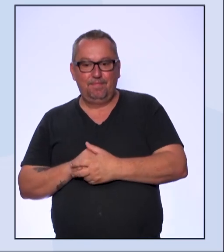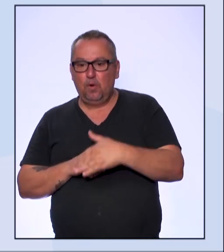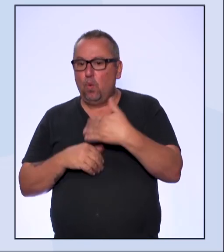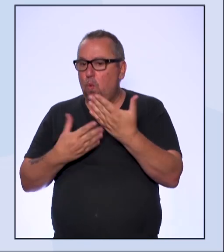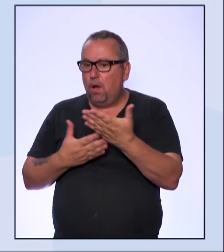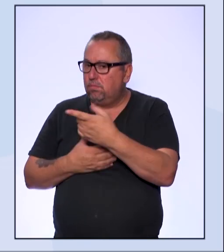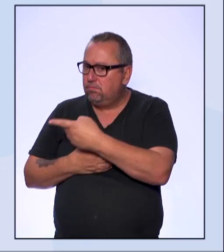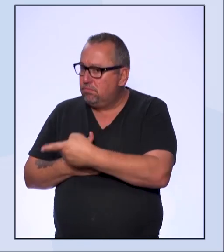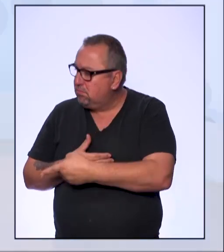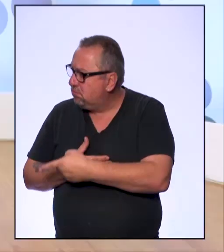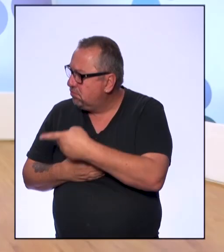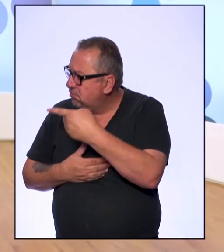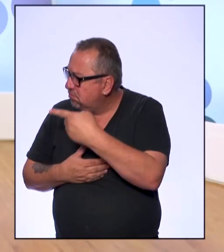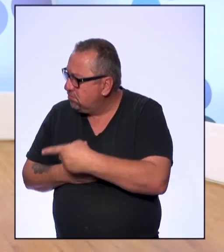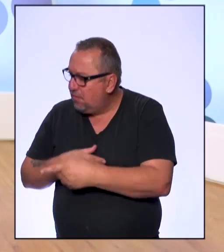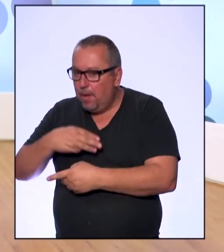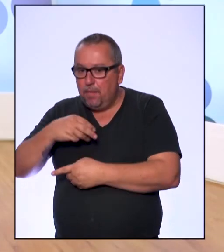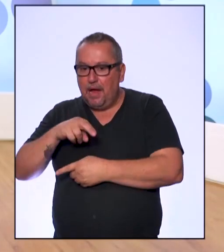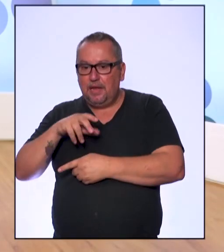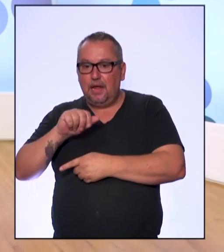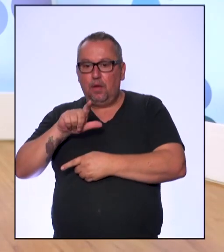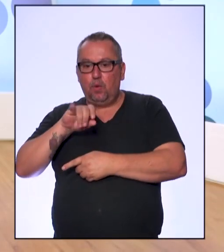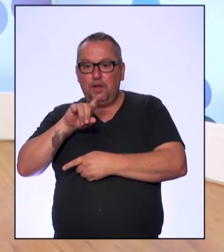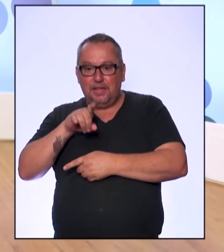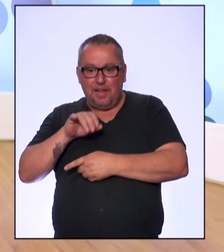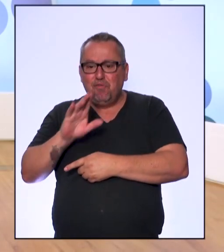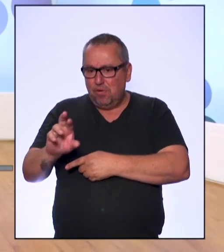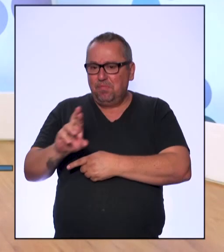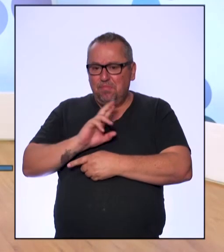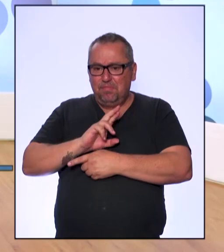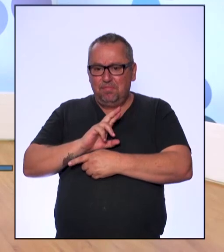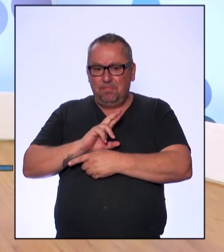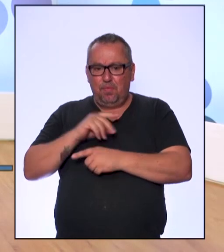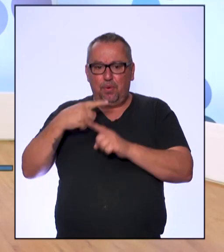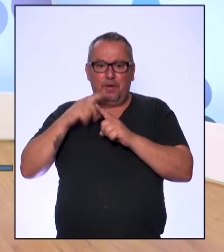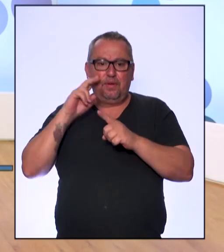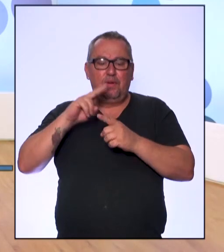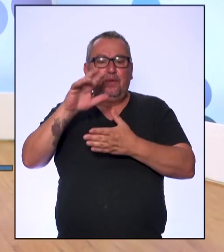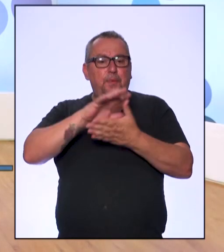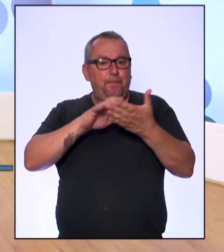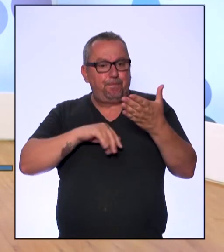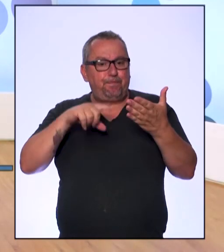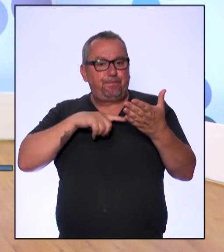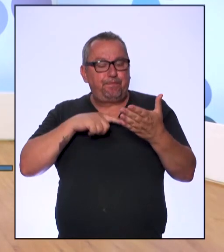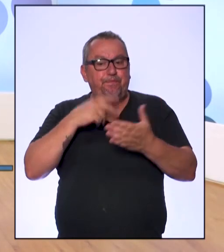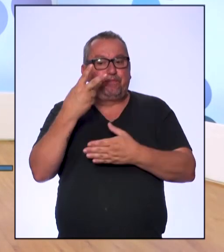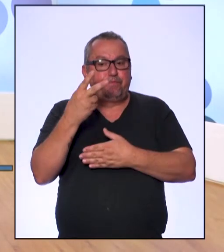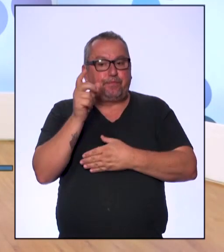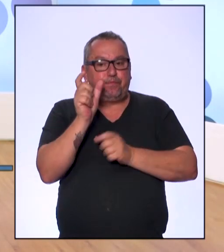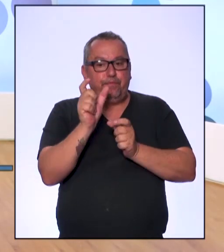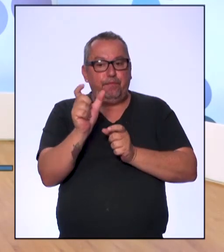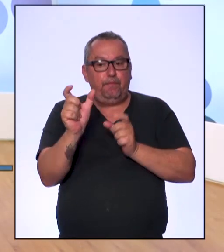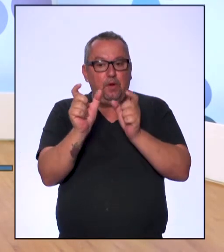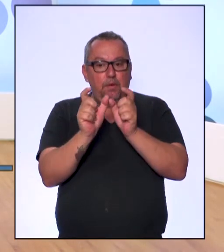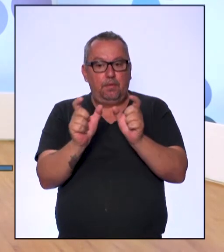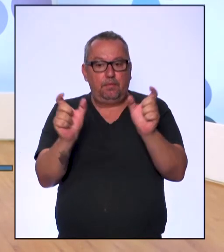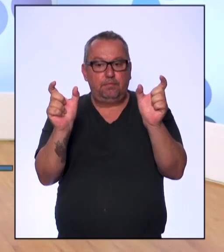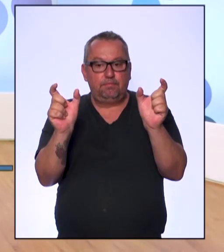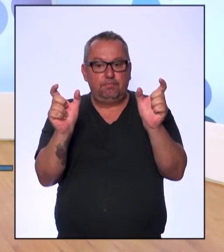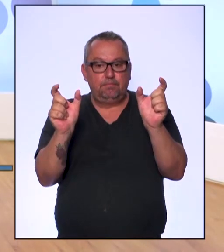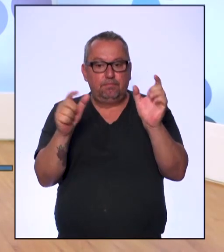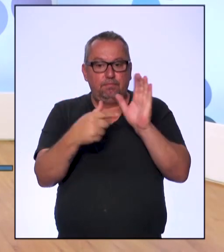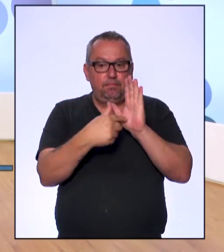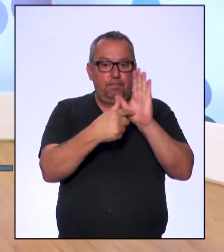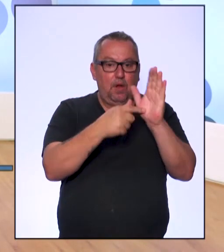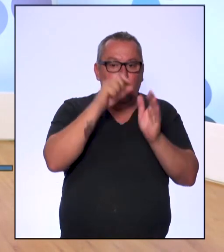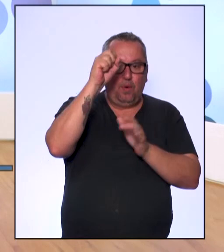Maria Luísa já respondeu? Já, Maria Luísa. Realce de ideias. Porque se vocês voltarem lá no texto, tem duas palavrinhas também que estão destacadas, o sim